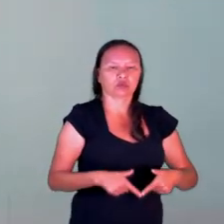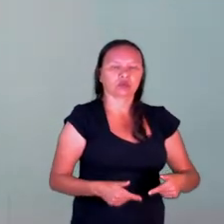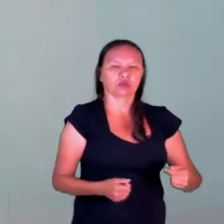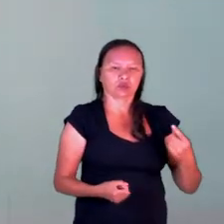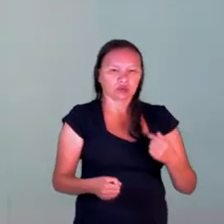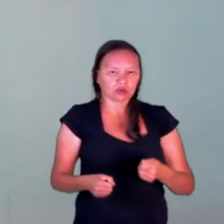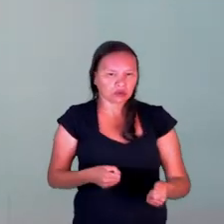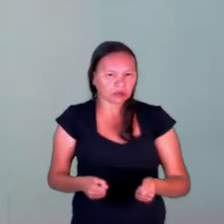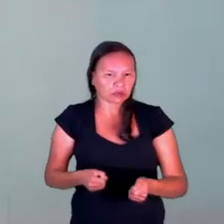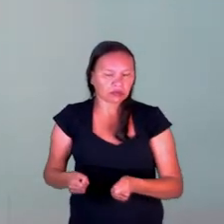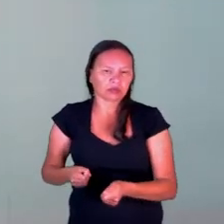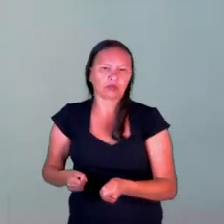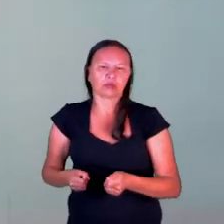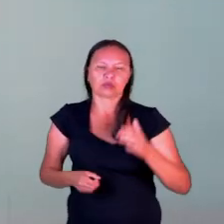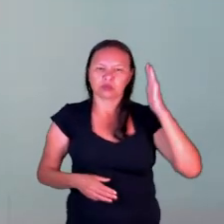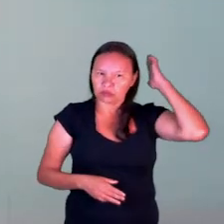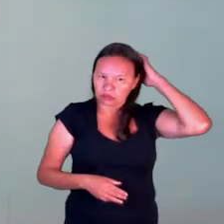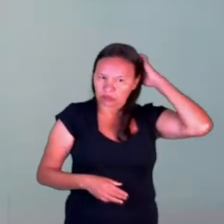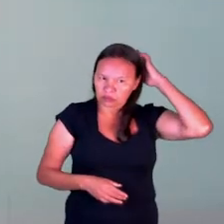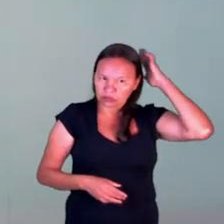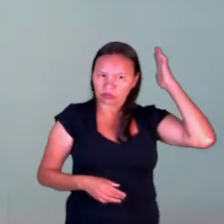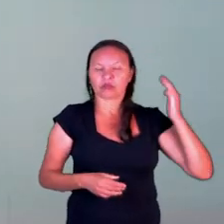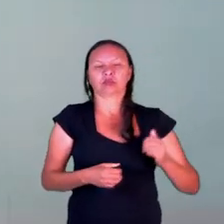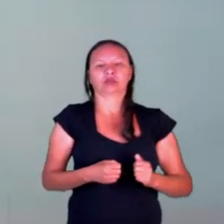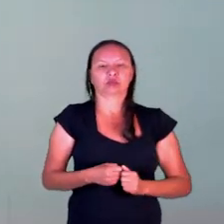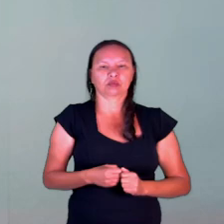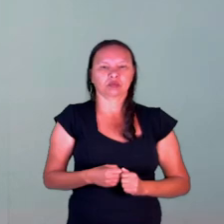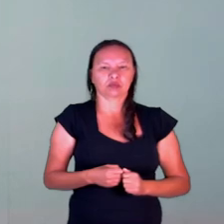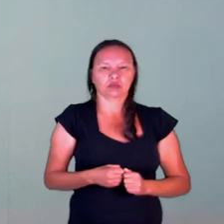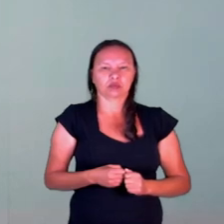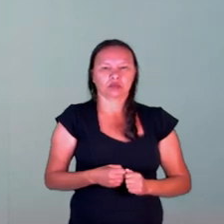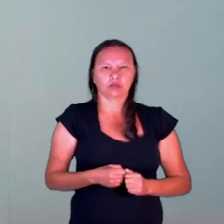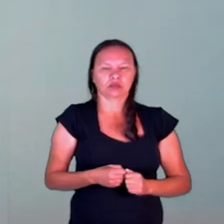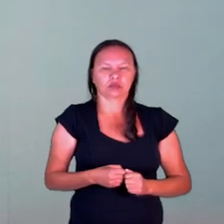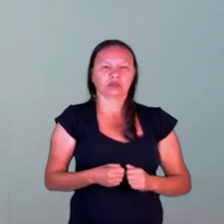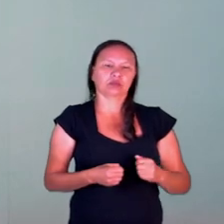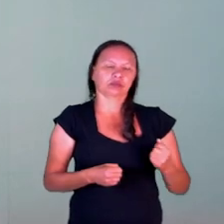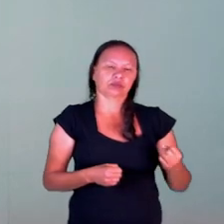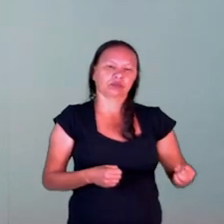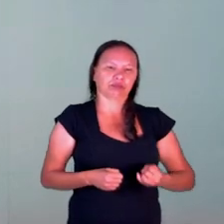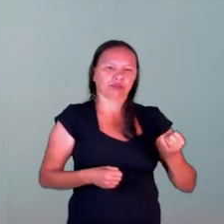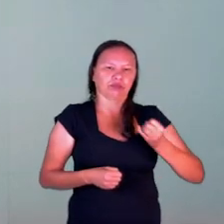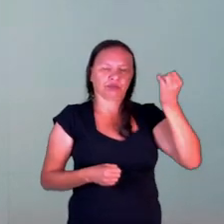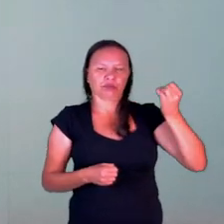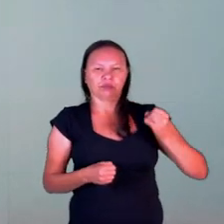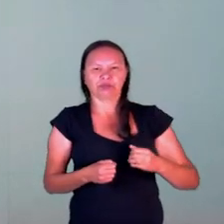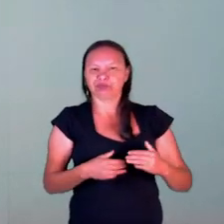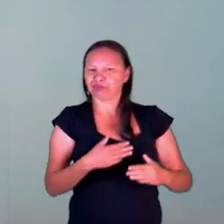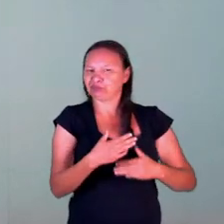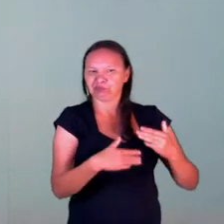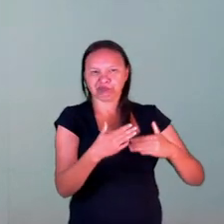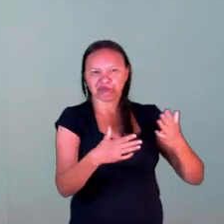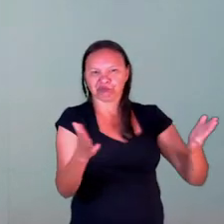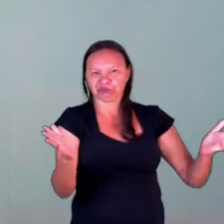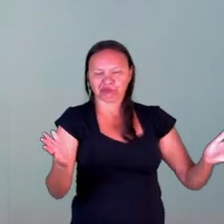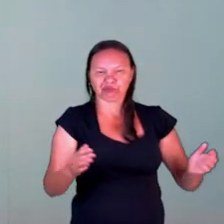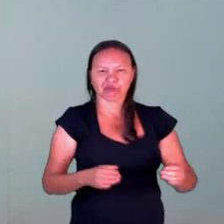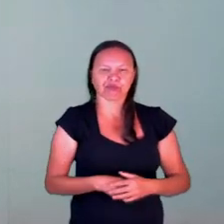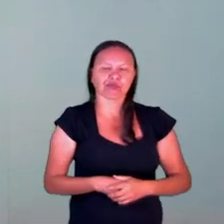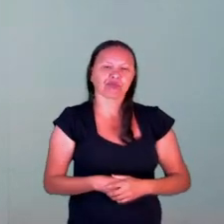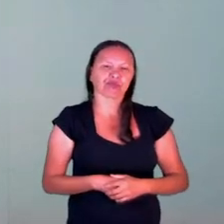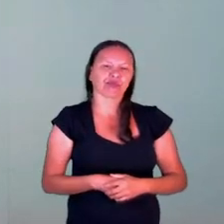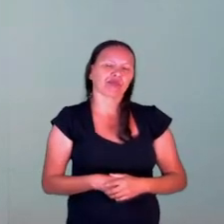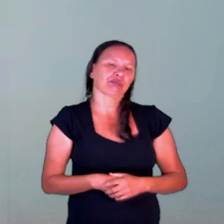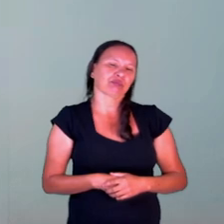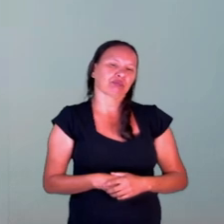MP do estado no Pará por exemplo o MP do estado tem feito um papel mais protagonista e assim vai porque depende a gente é instituição mas